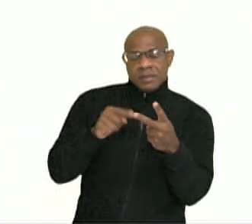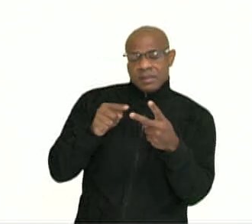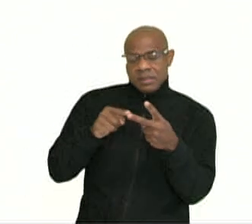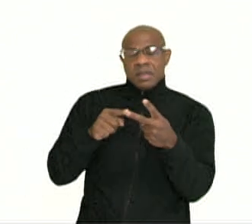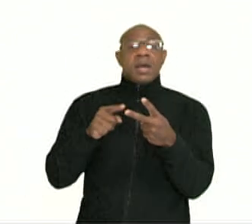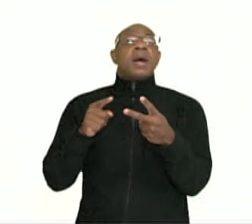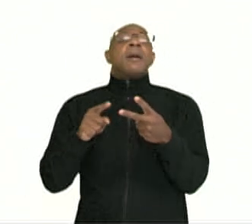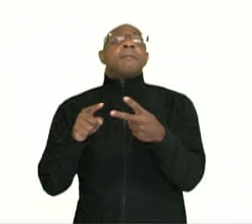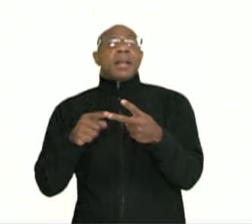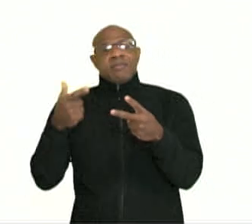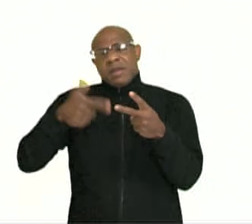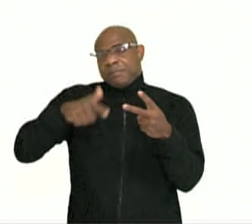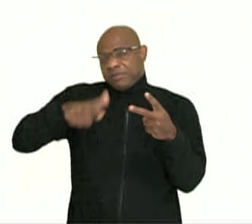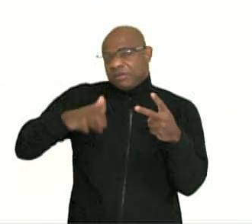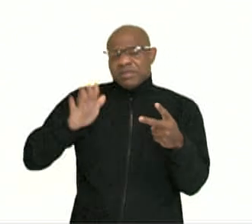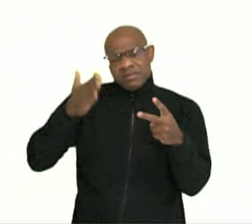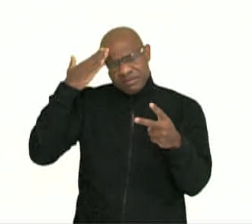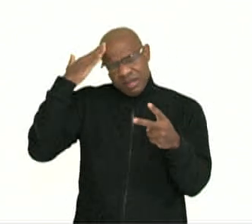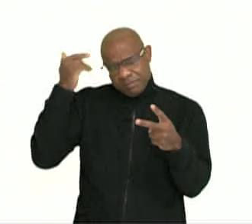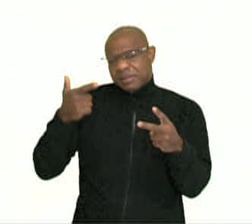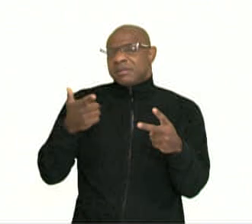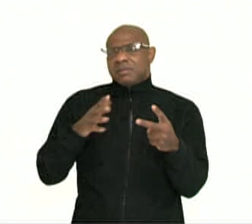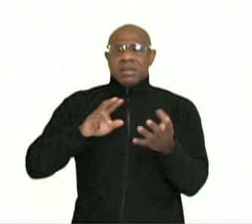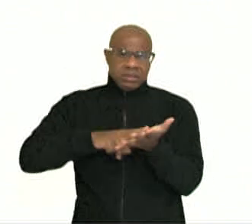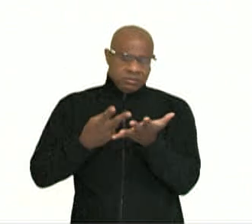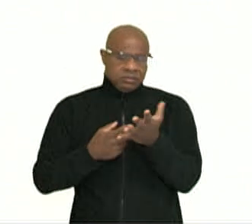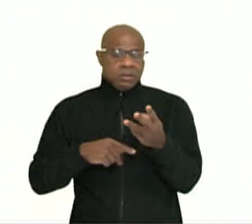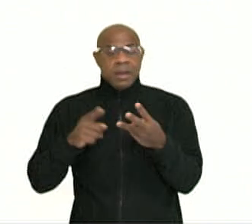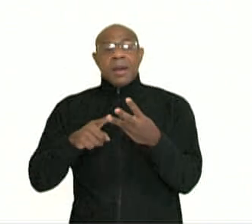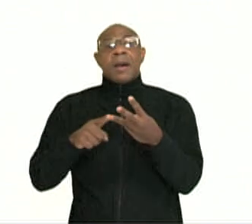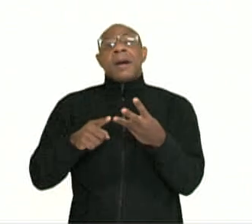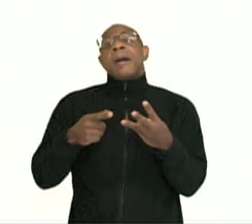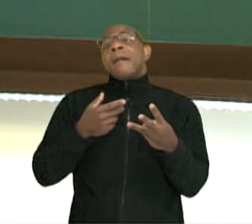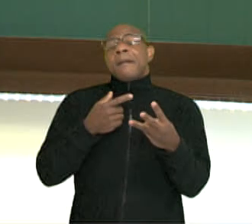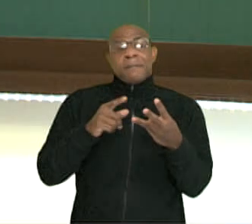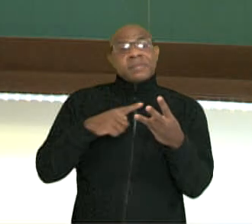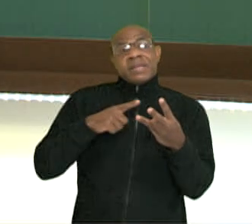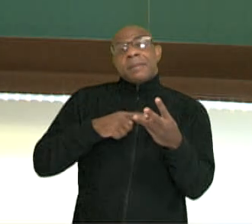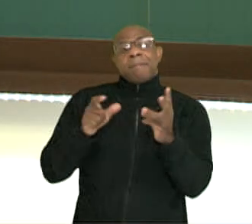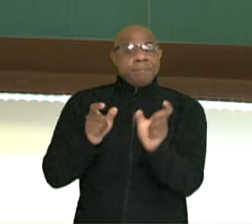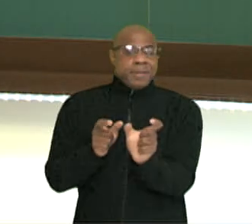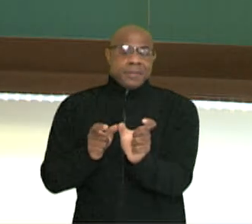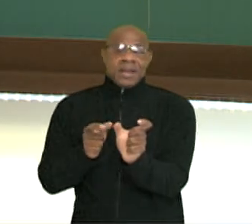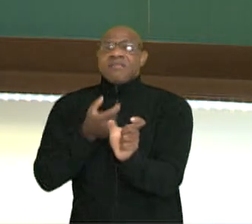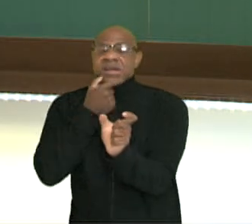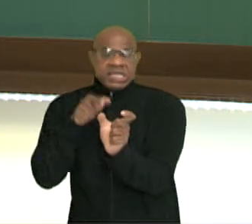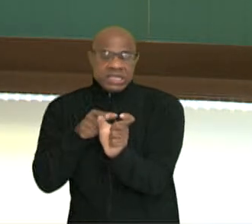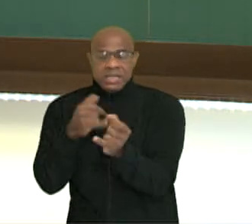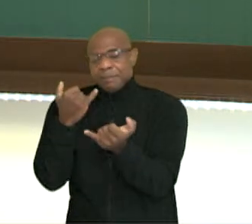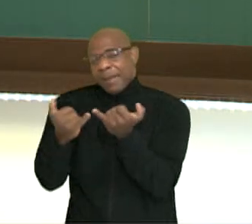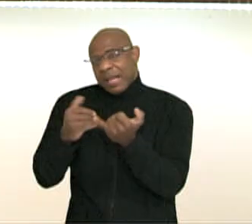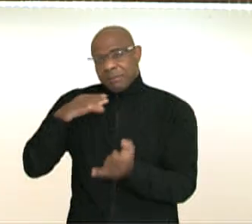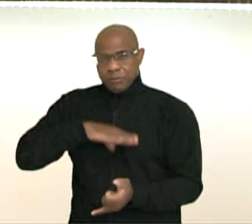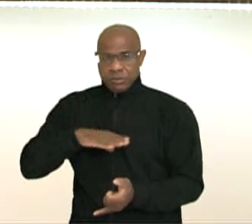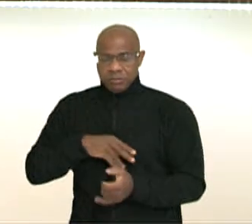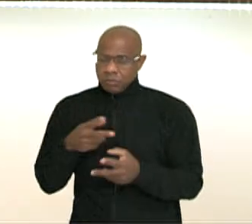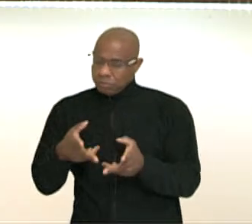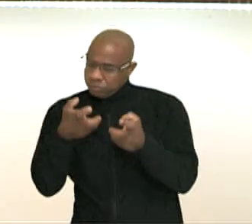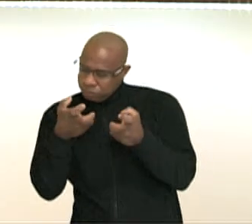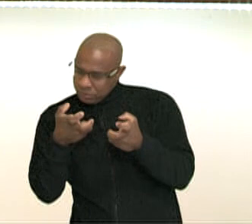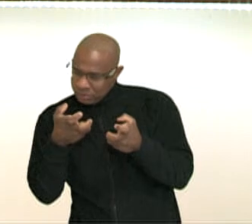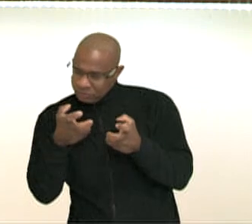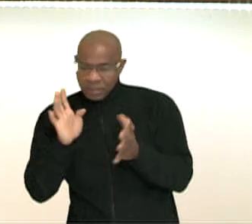tradução. E as palavras cognatas, que são aquelas que são muito parecidas com a língua portuguesa. Olhei, já sei a tradução.